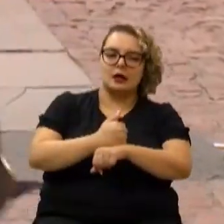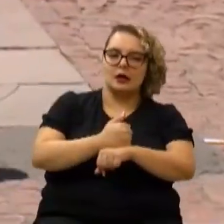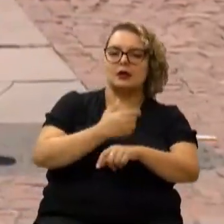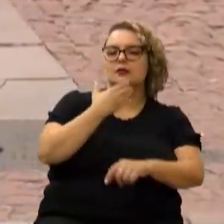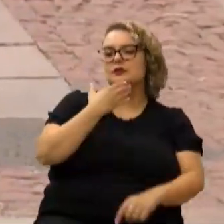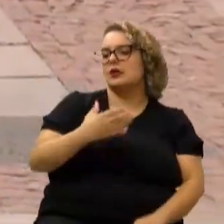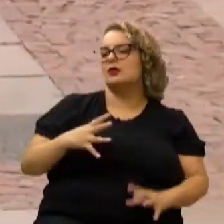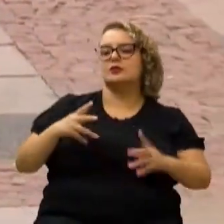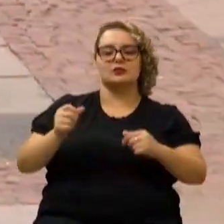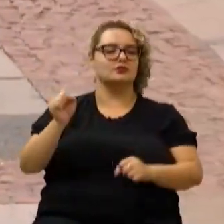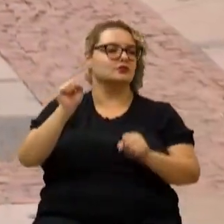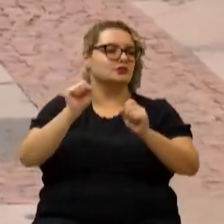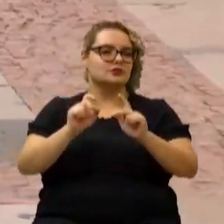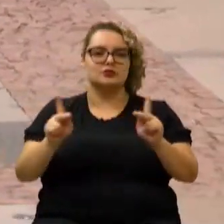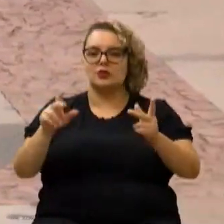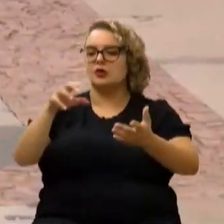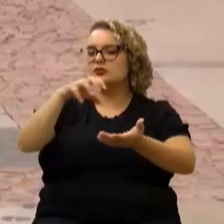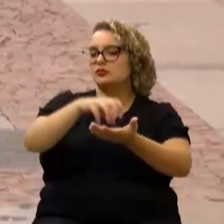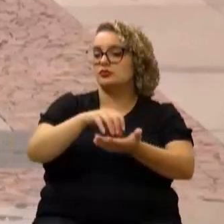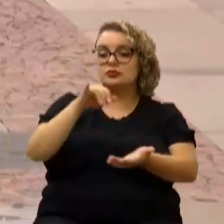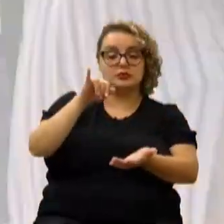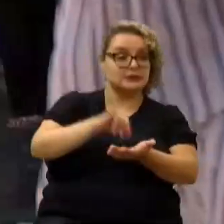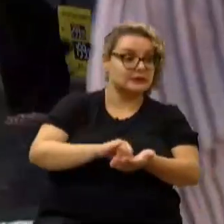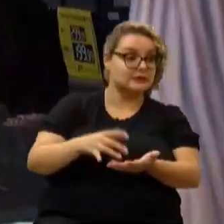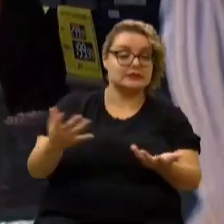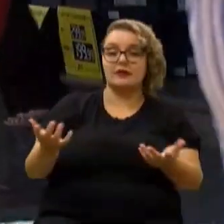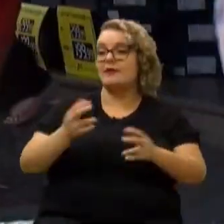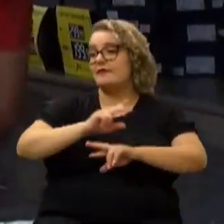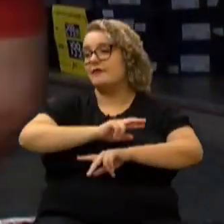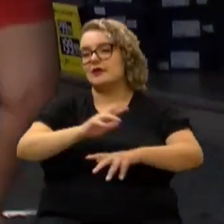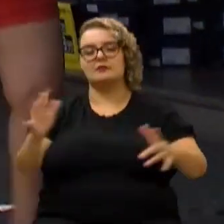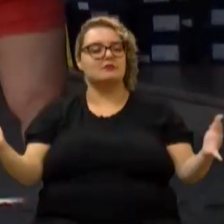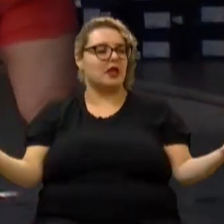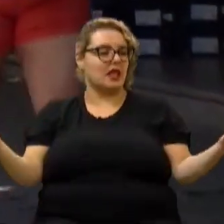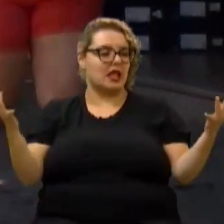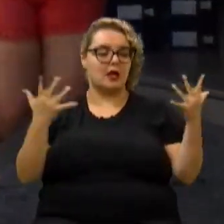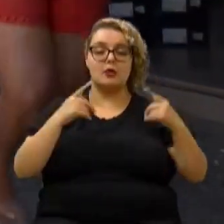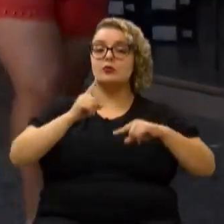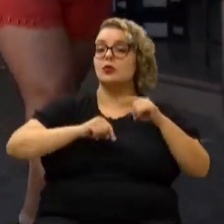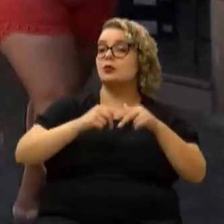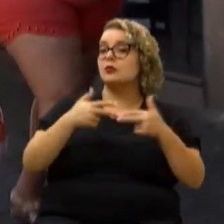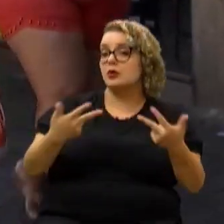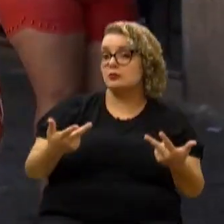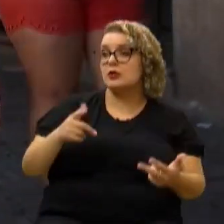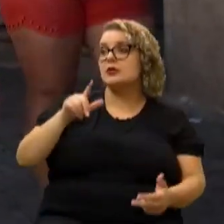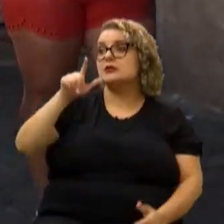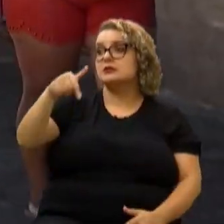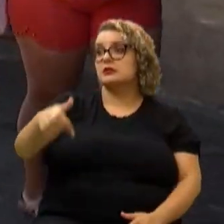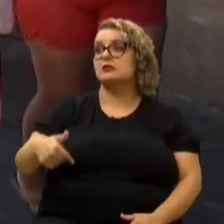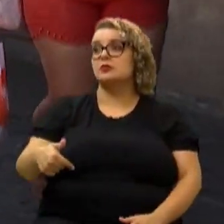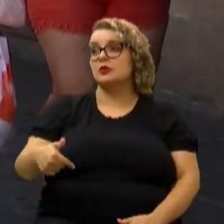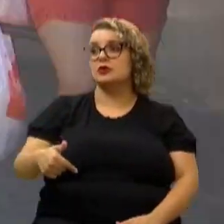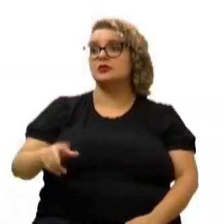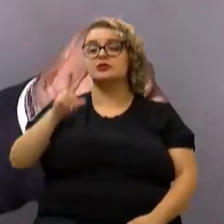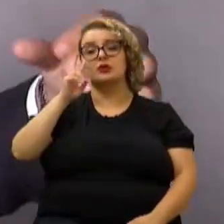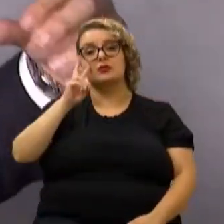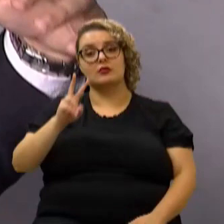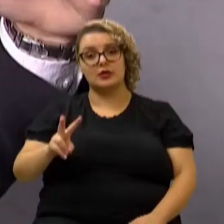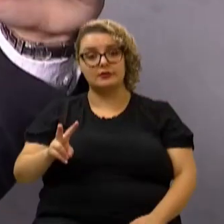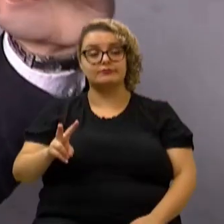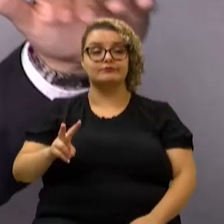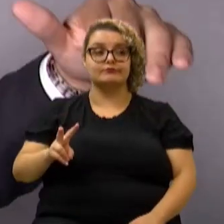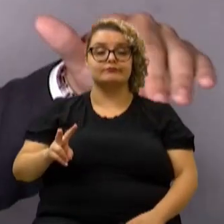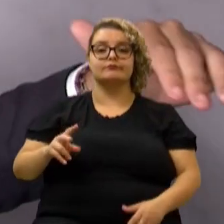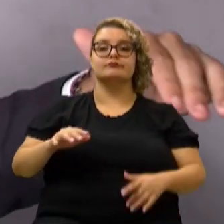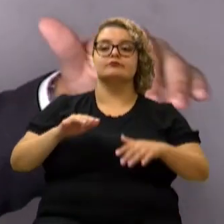antes do Natal, é todo mundo no shopping, é todo mundo no centro, aquele monte de gente ali procurando por produto, mas depois que passa a